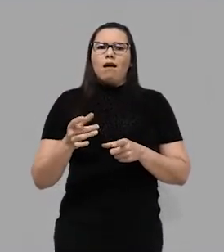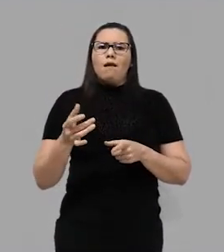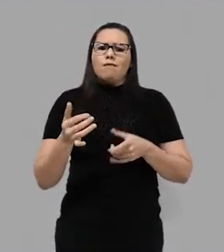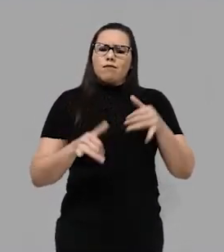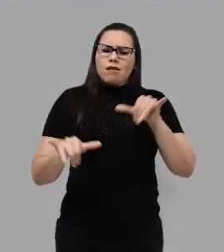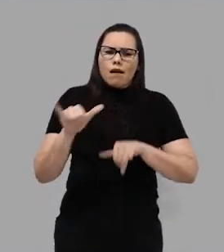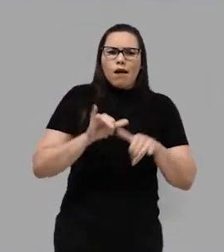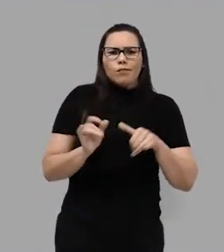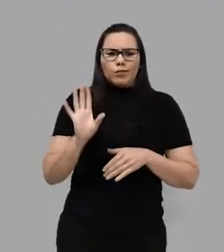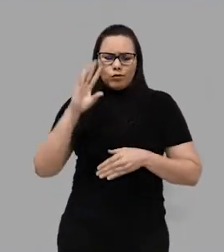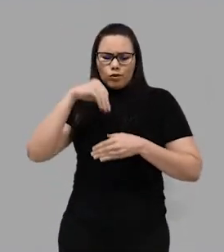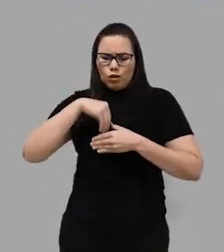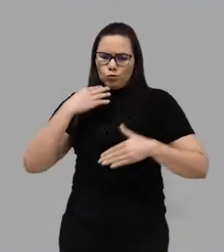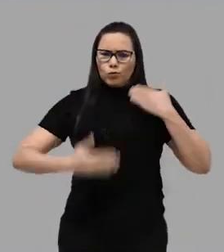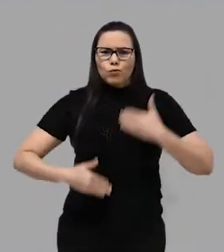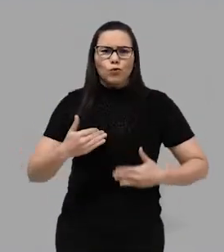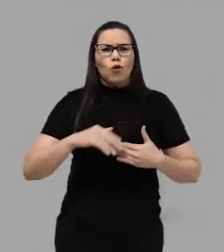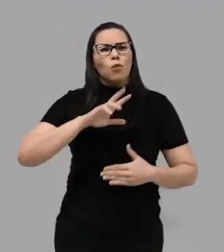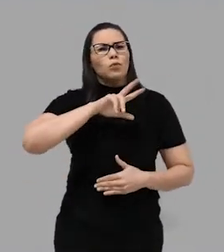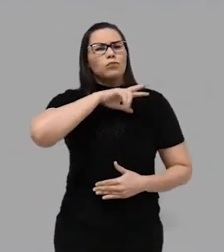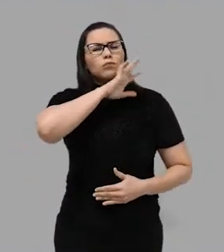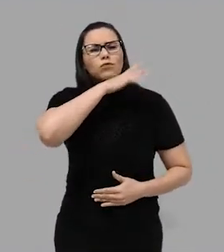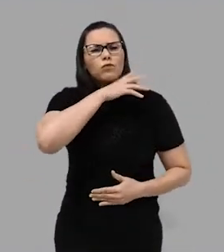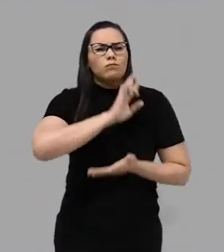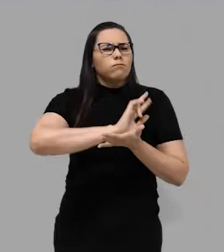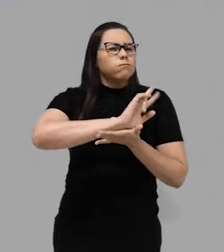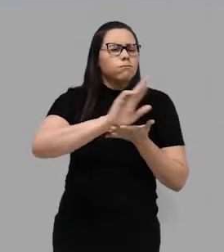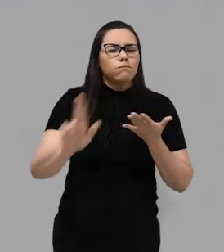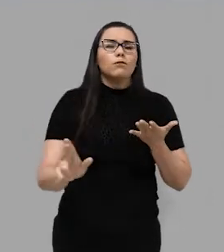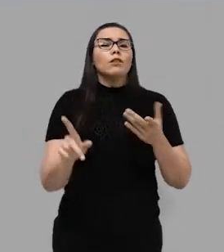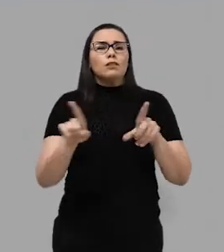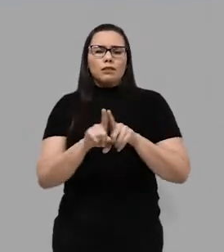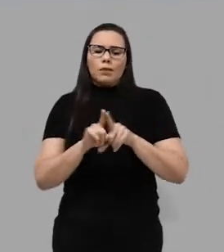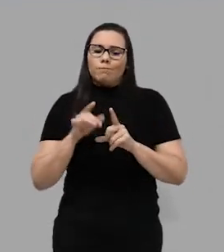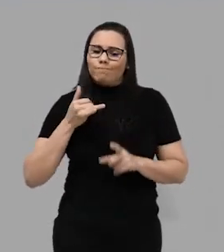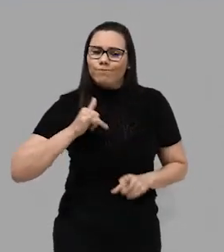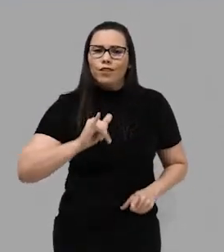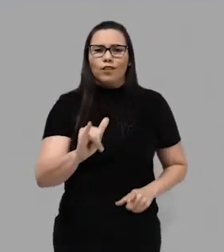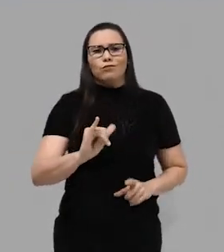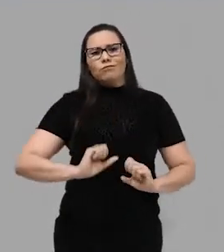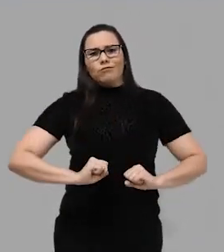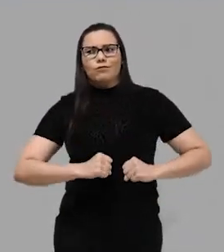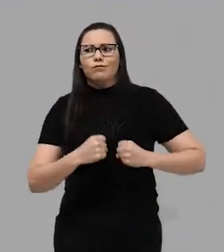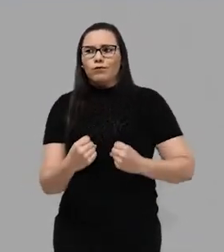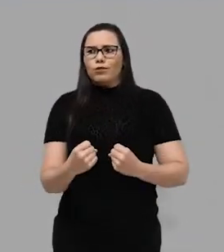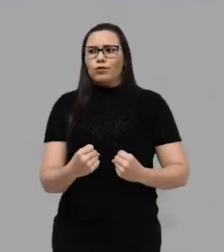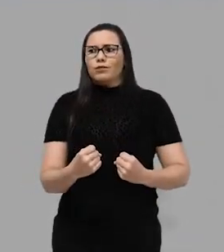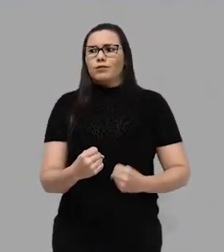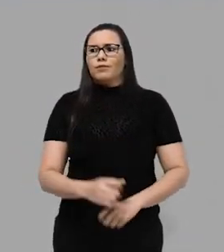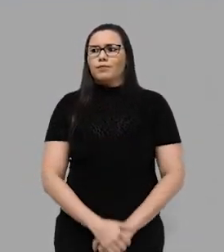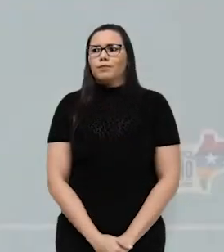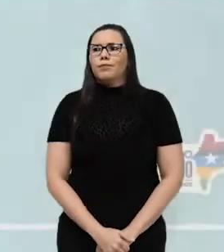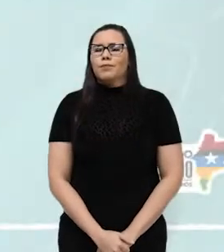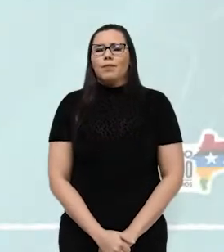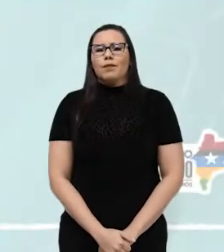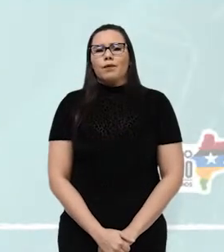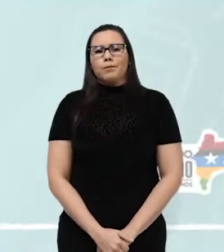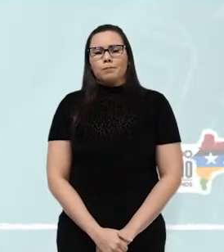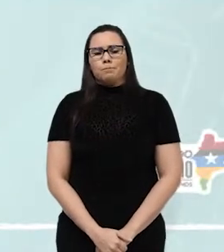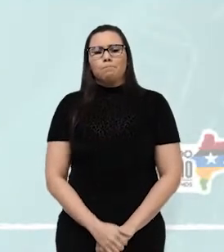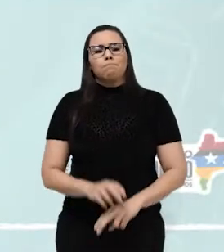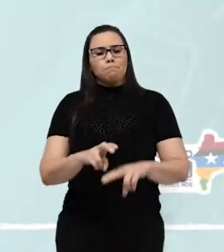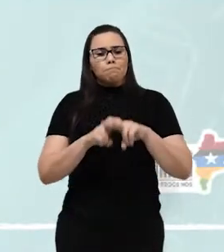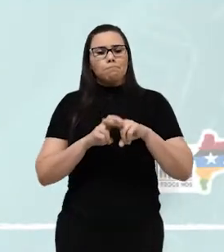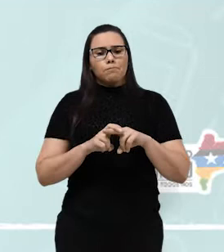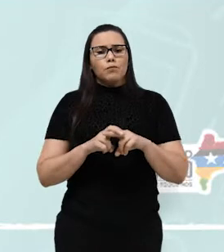normais. Então, a porta de entrada da energia nas cadeias alimentares é a fotossíntese.